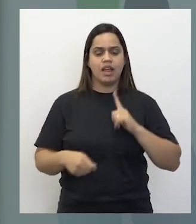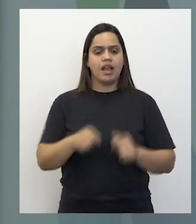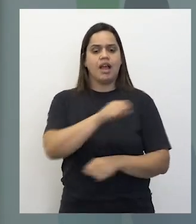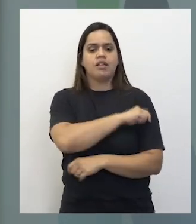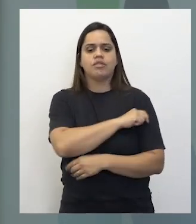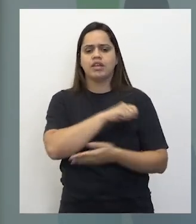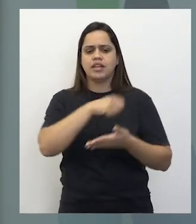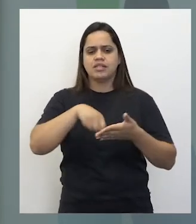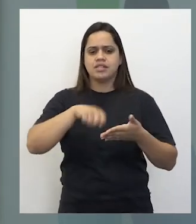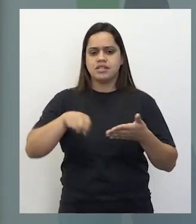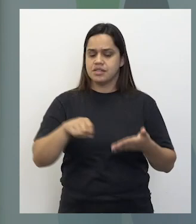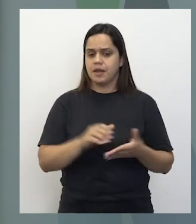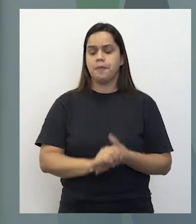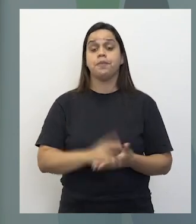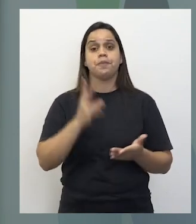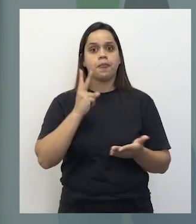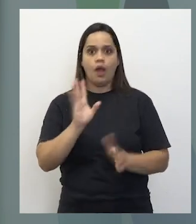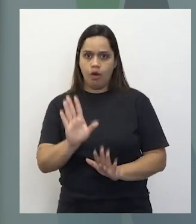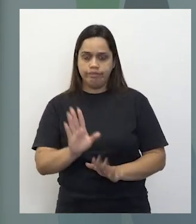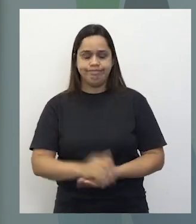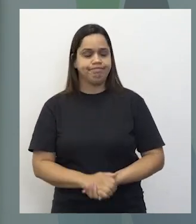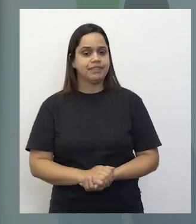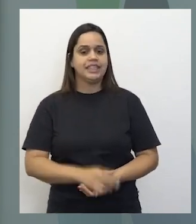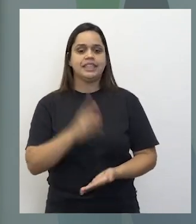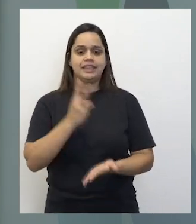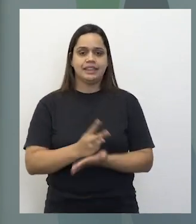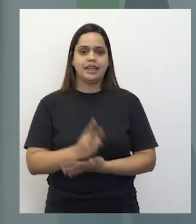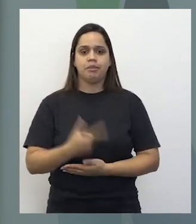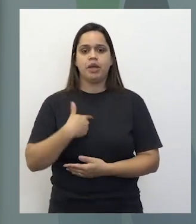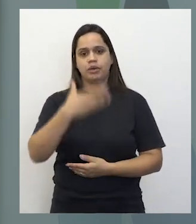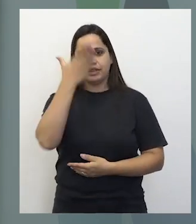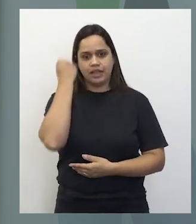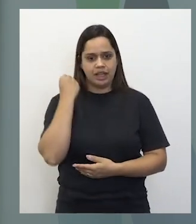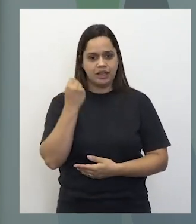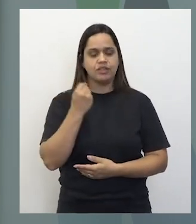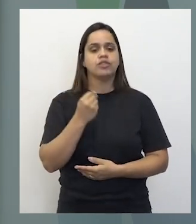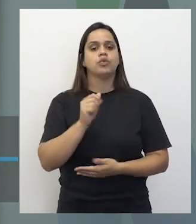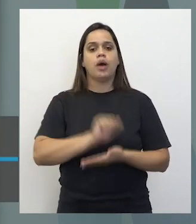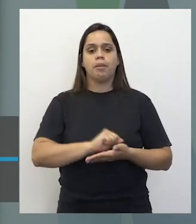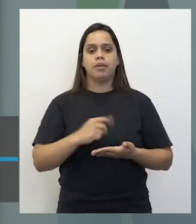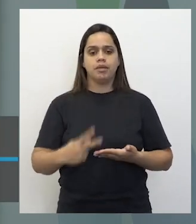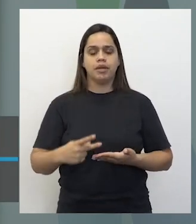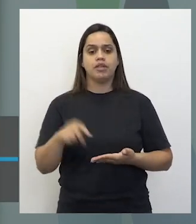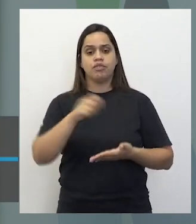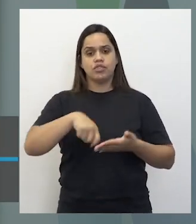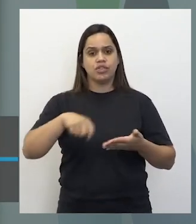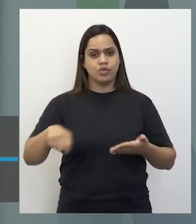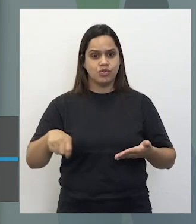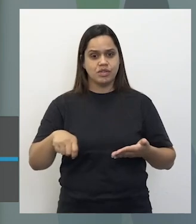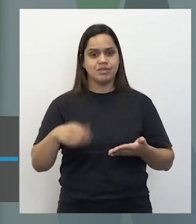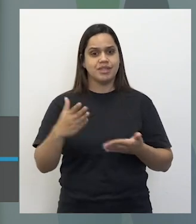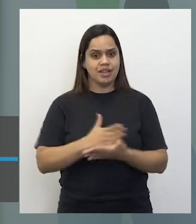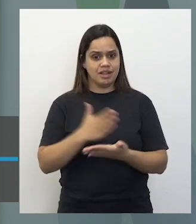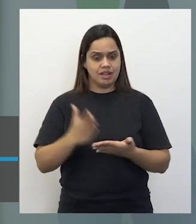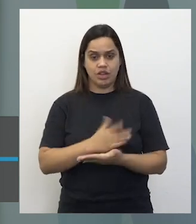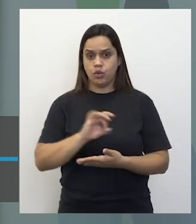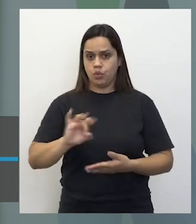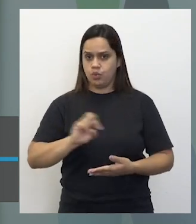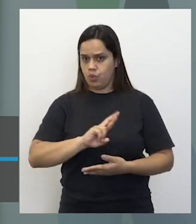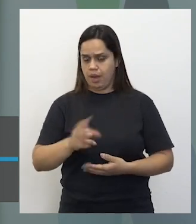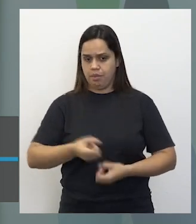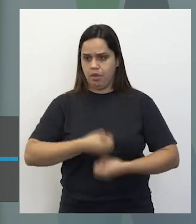eles escrevem agora, toda vez, gente, eu esqueço o nome do aplicativo que vocês usam para escrever livros, não só poemas.